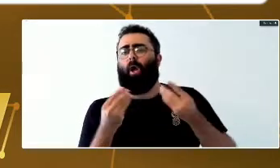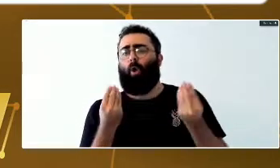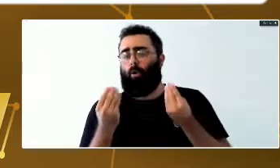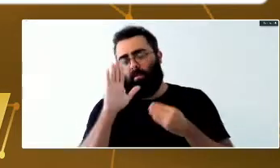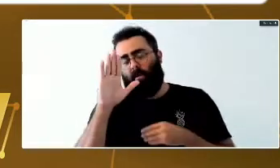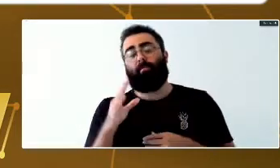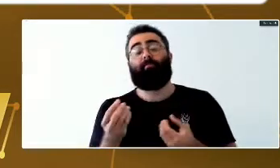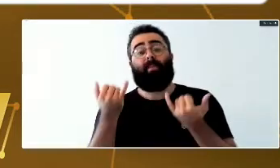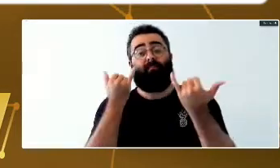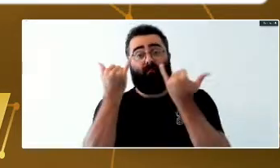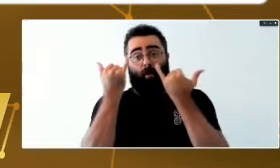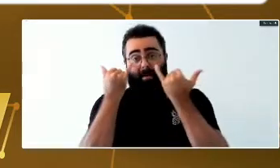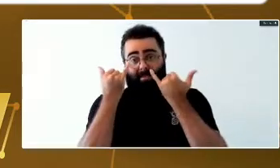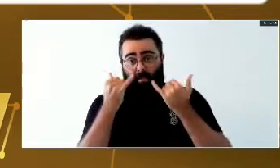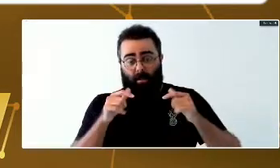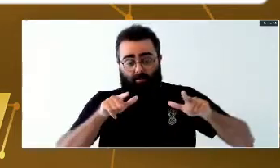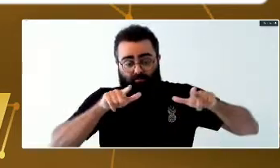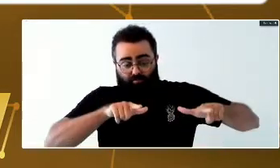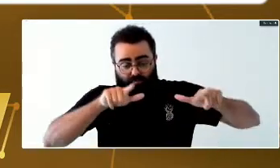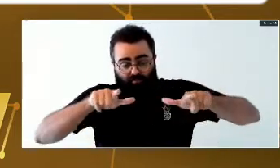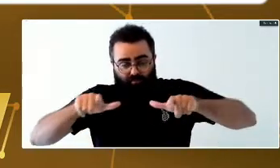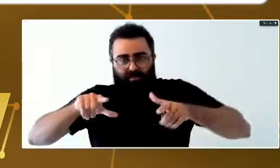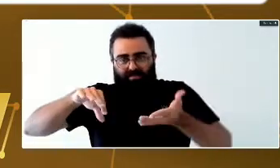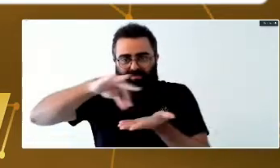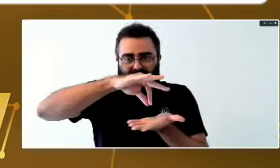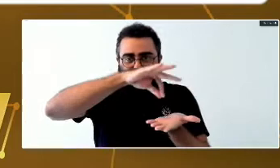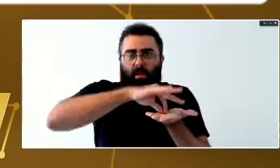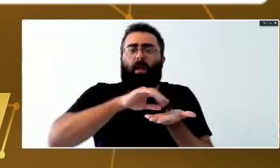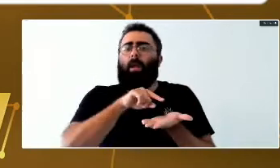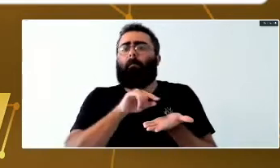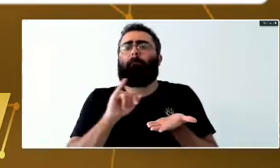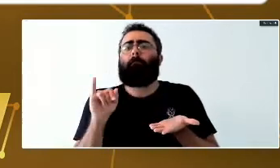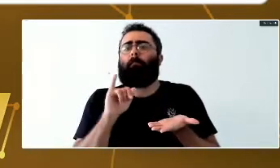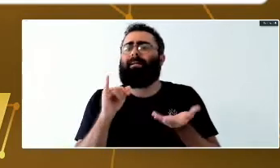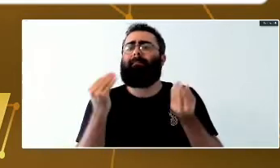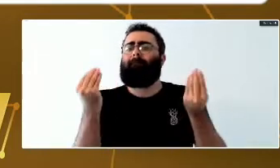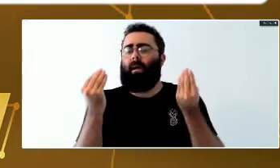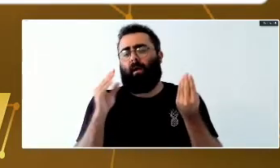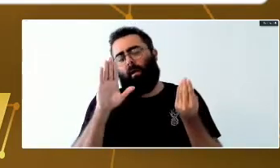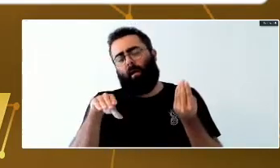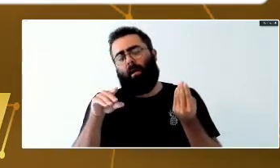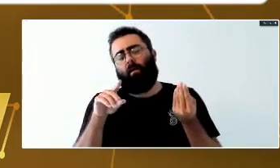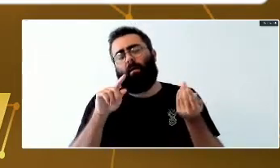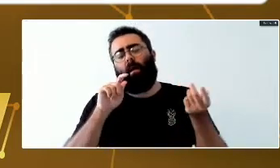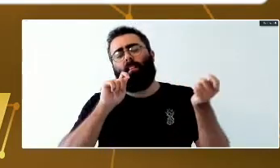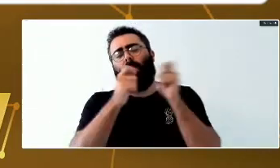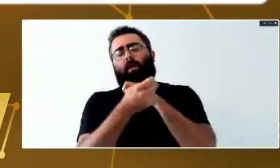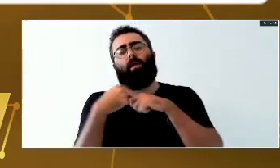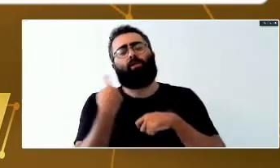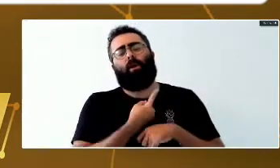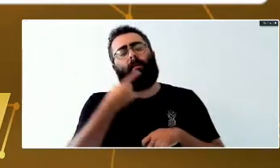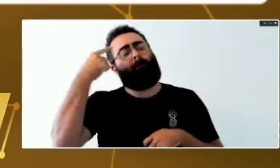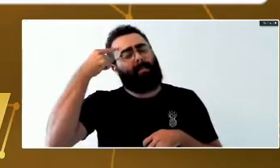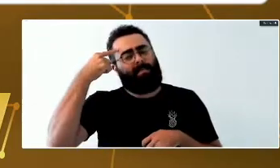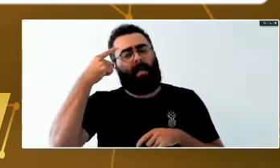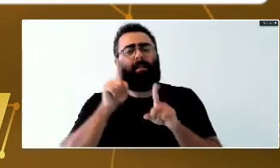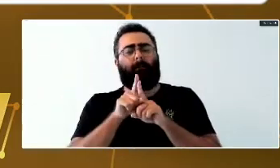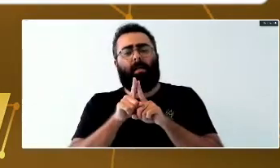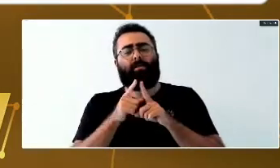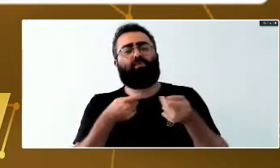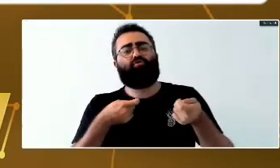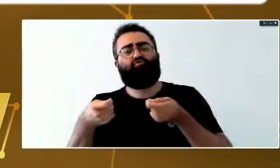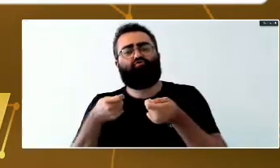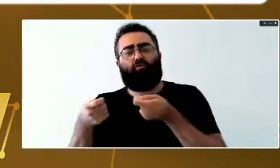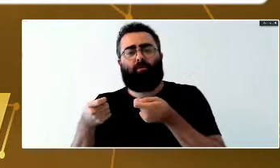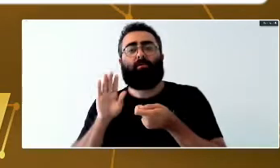vem primeiro para mudar a nossa forma de pensar, de fazer gestão, que antes